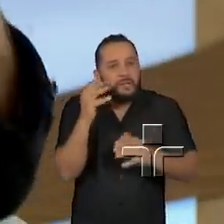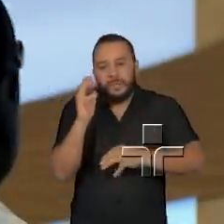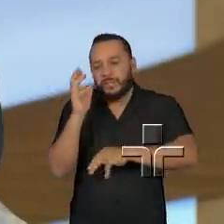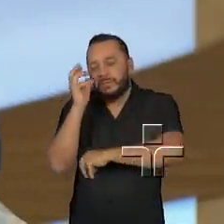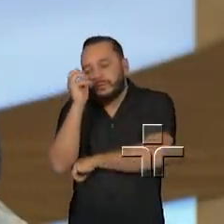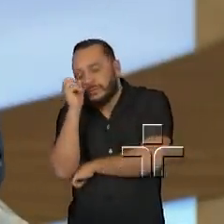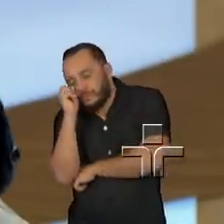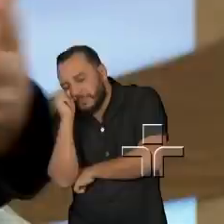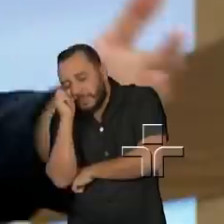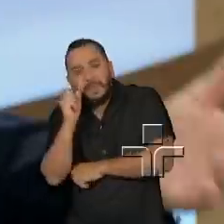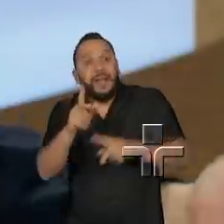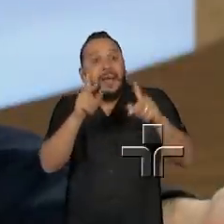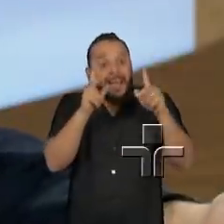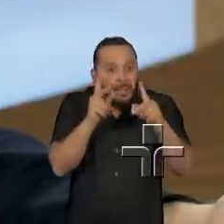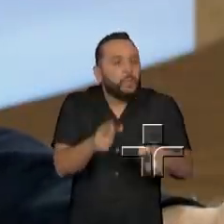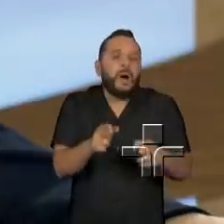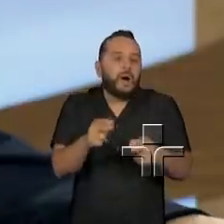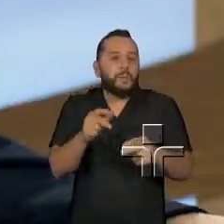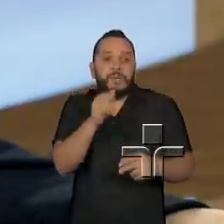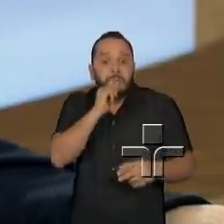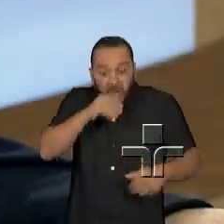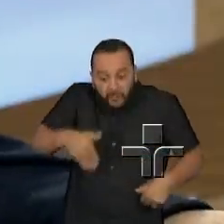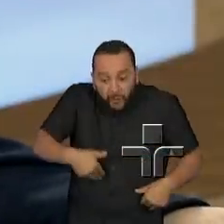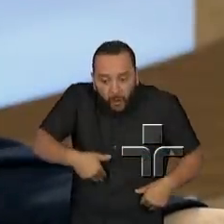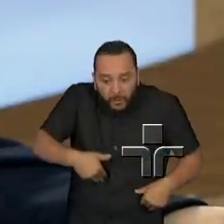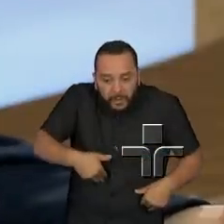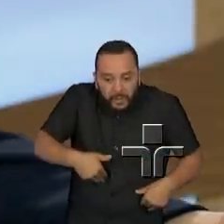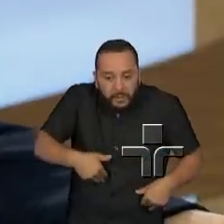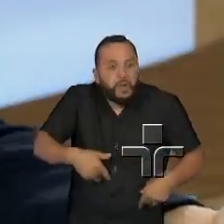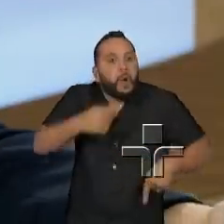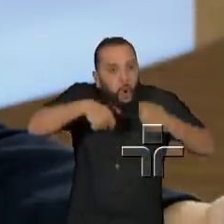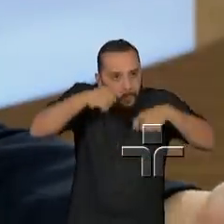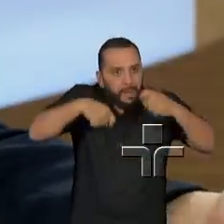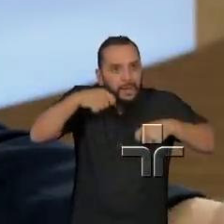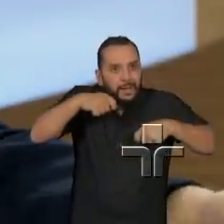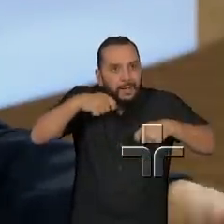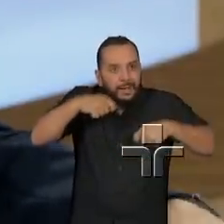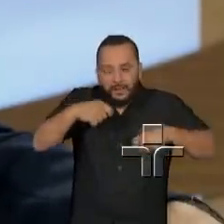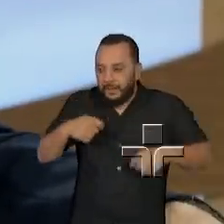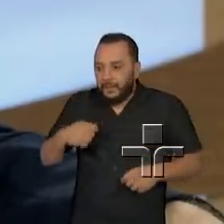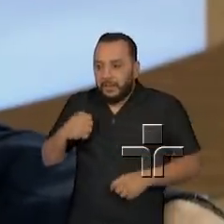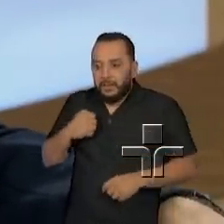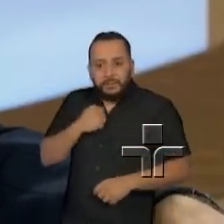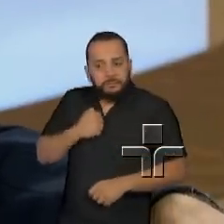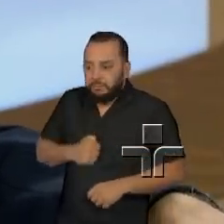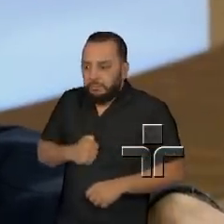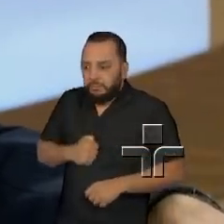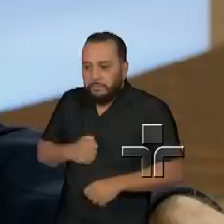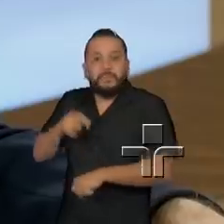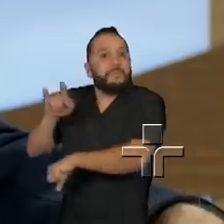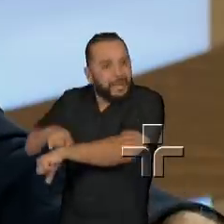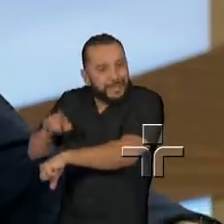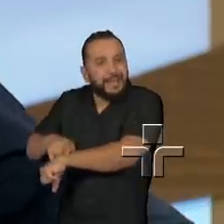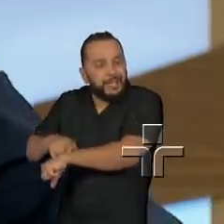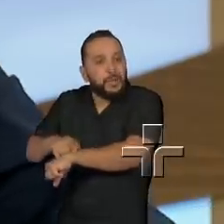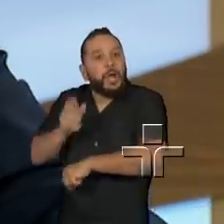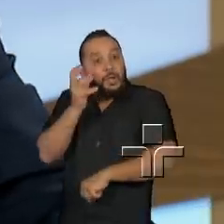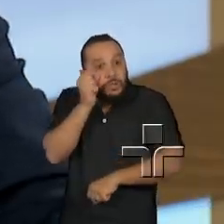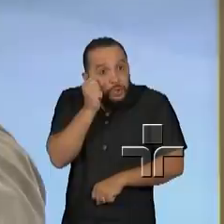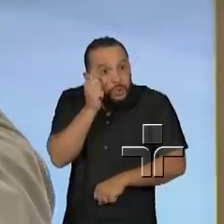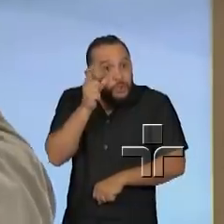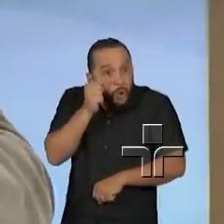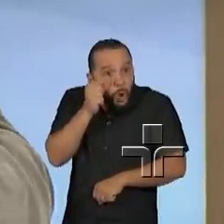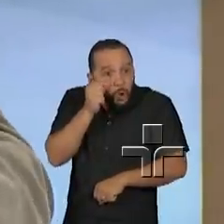fome ou ir ao banheiro quando precisa ir ao banheiro, isso precisa acontecer. A evidência científica já está disponível. Siddhartha,